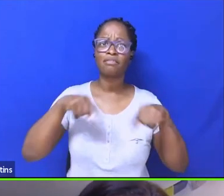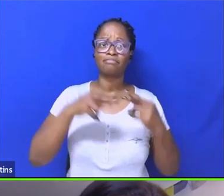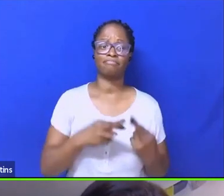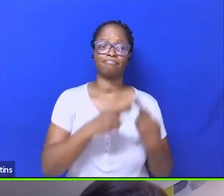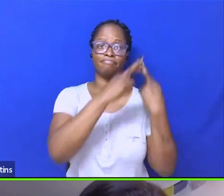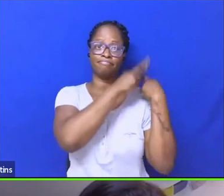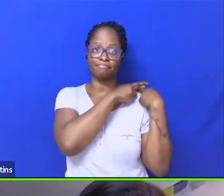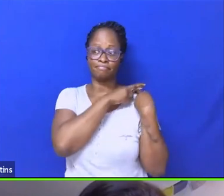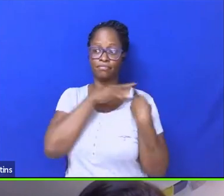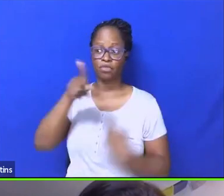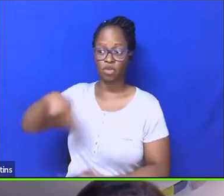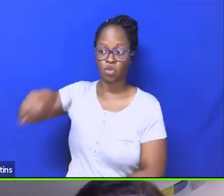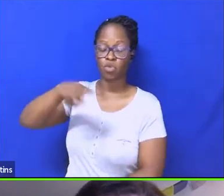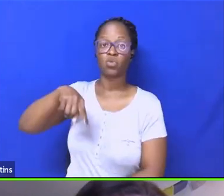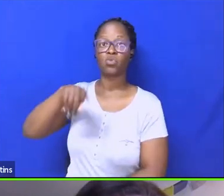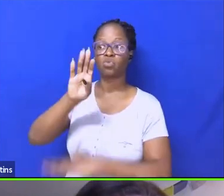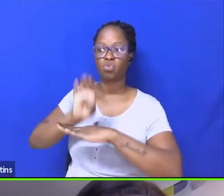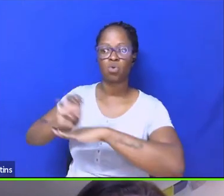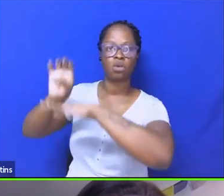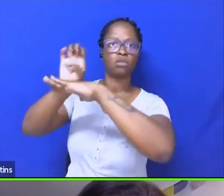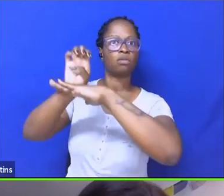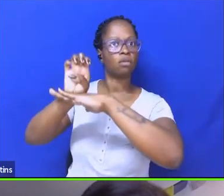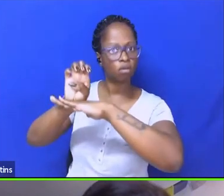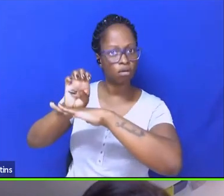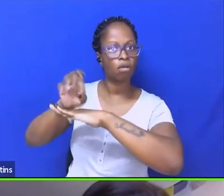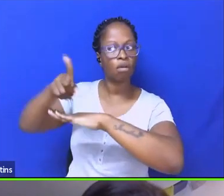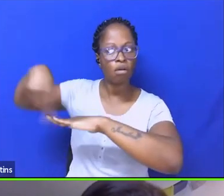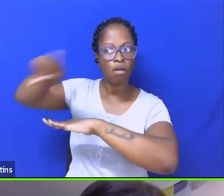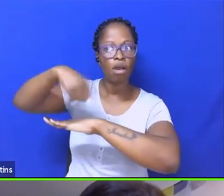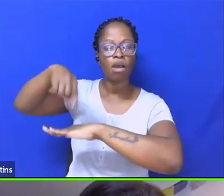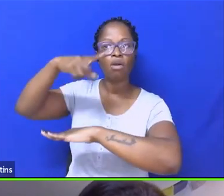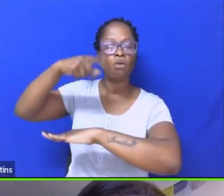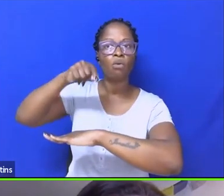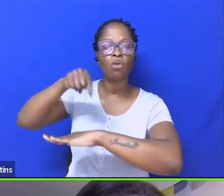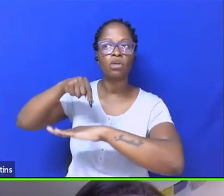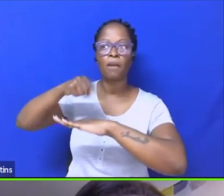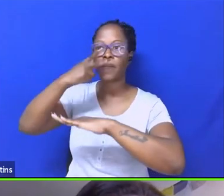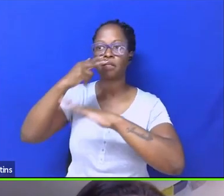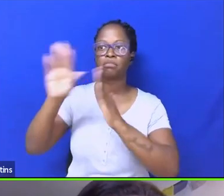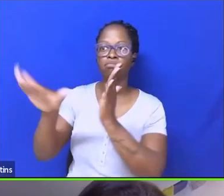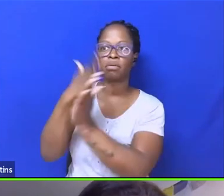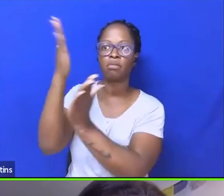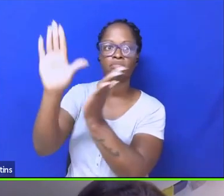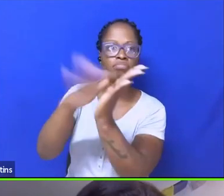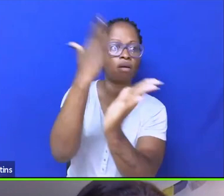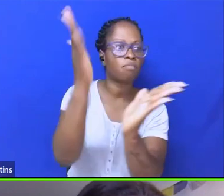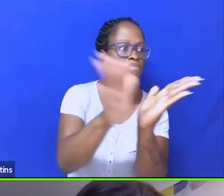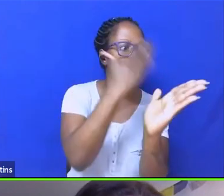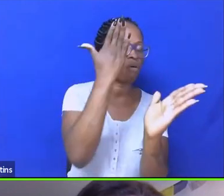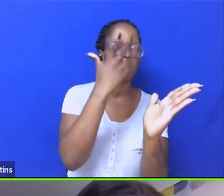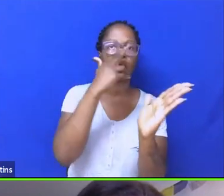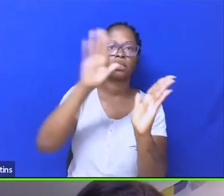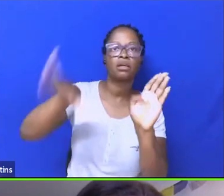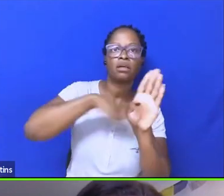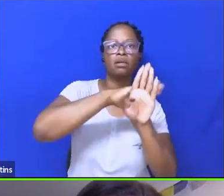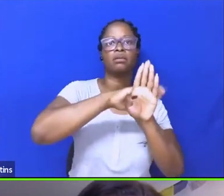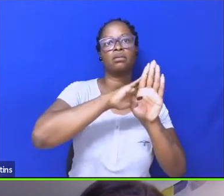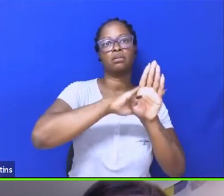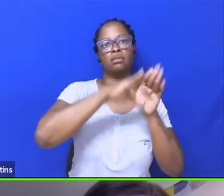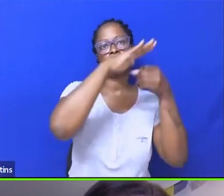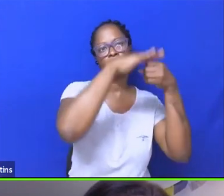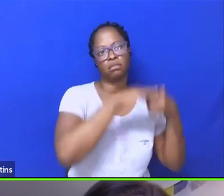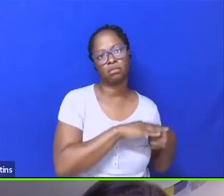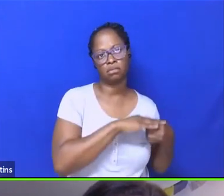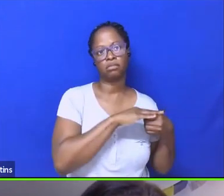terrorismo de Estado isso quedou na impunidade e isso eu creo que nos traído consequências tremendas